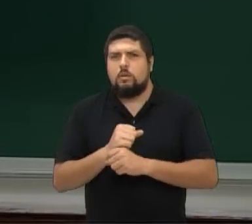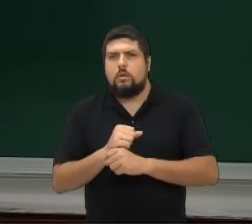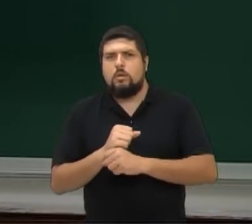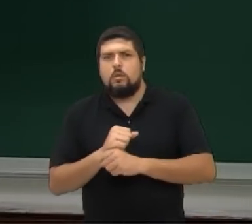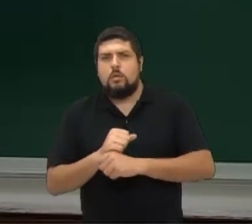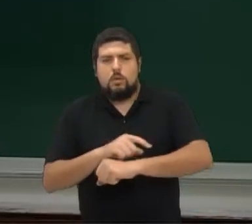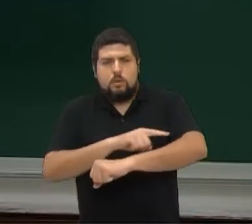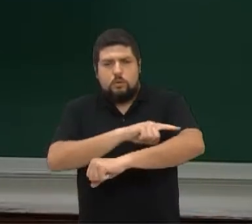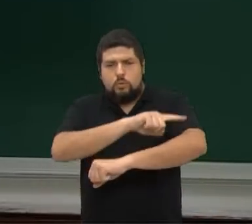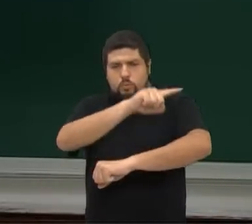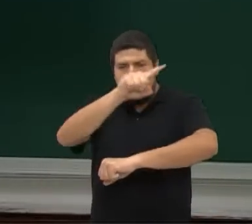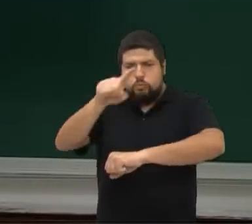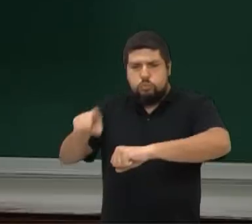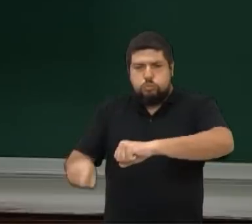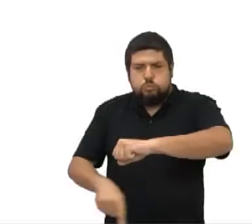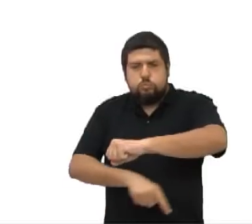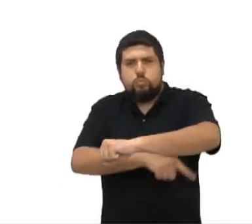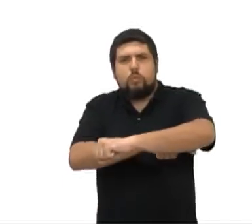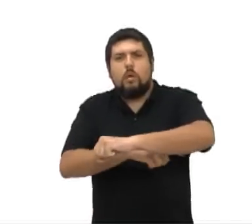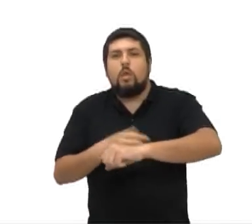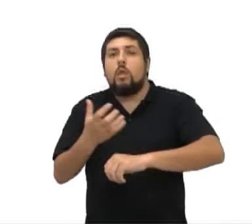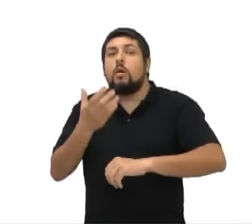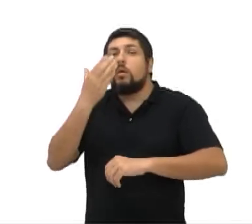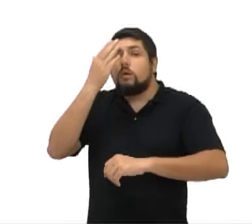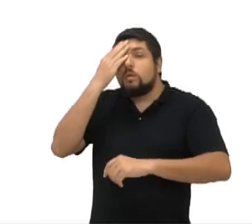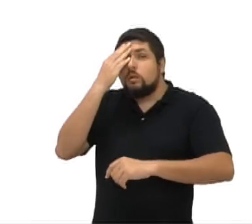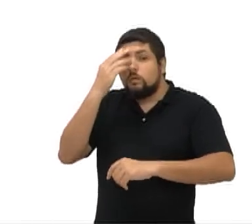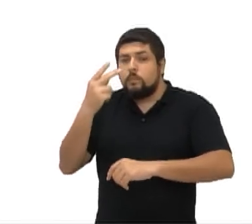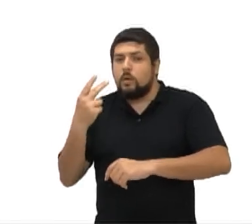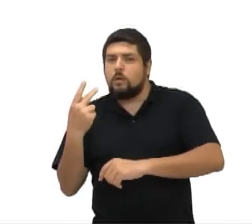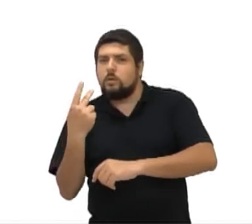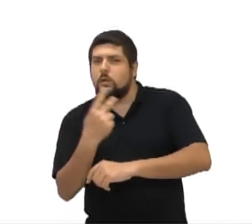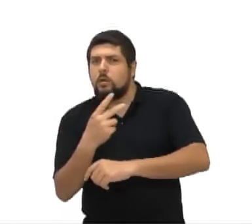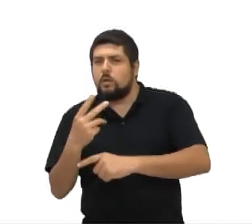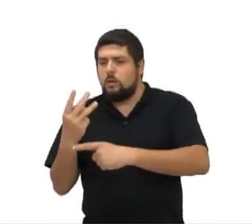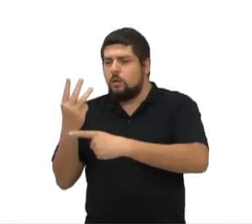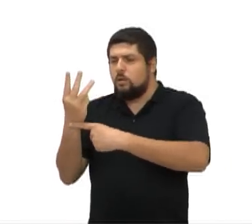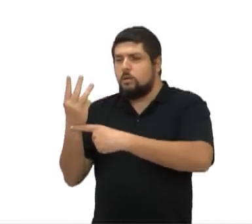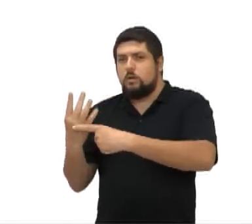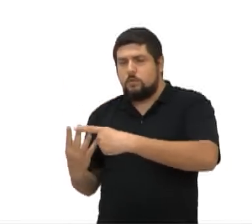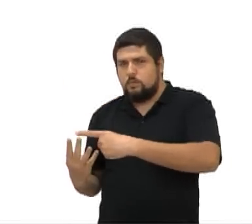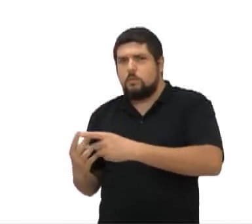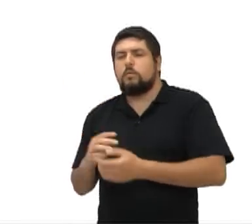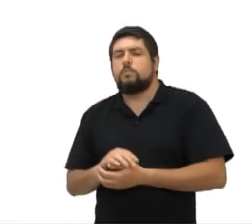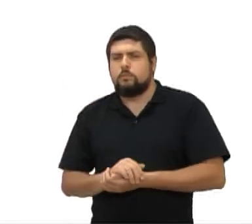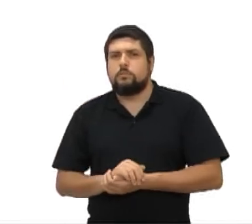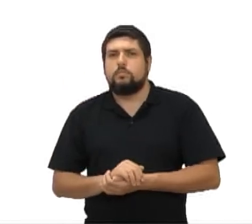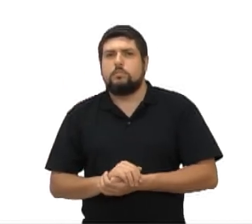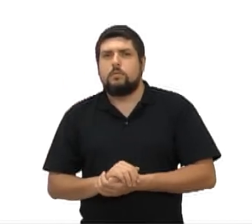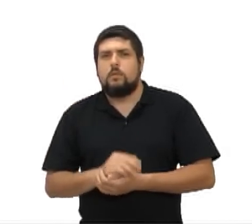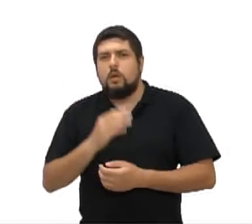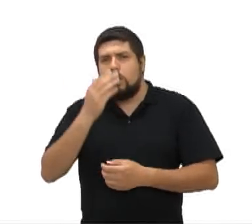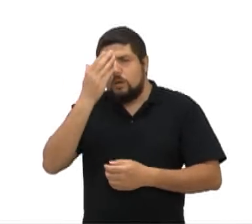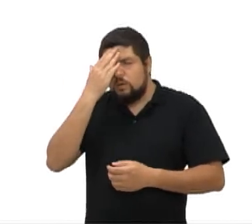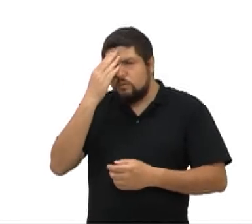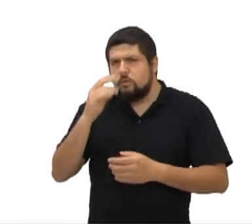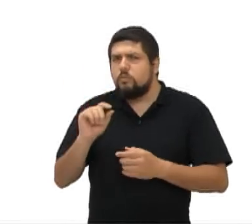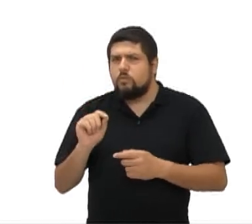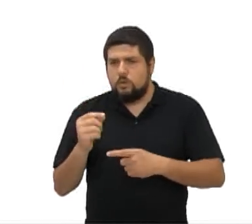uma volta, ok? Veja, eu sei que 1/4 de uma volta é o mesmo que eu